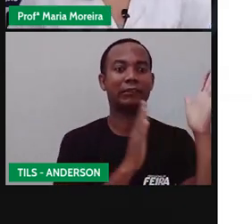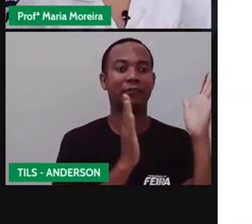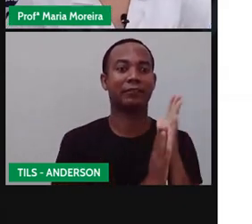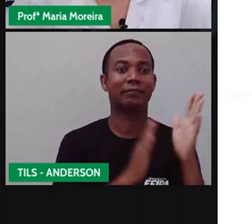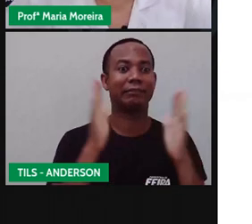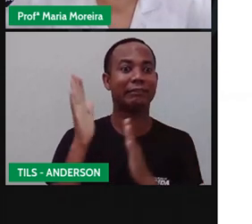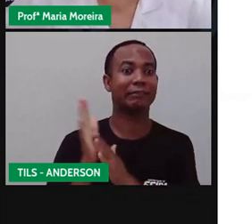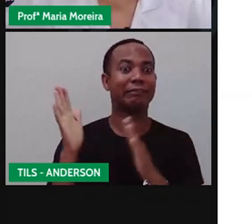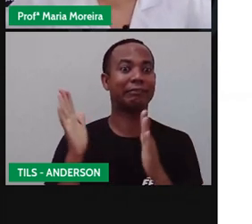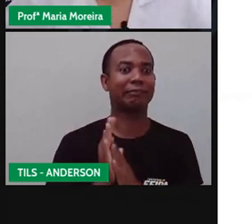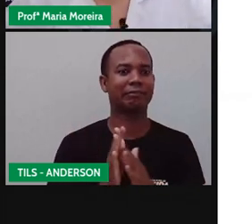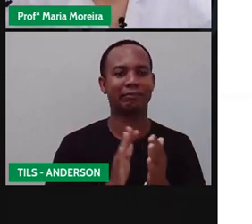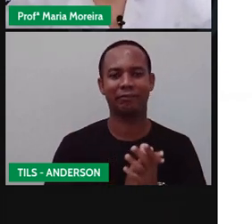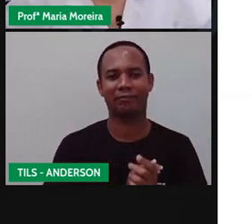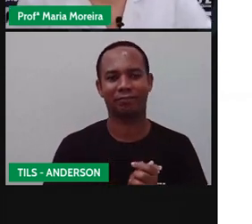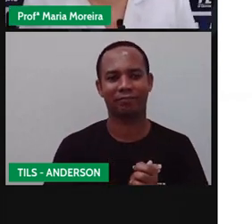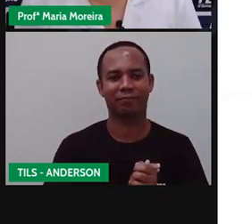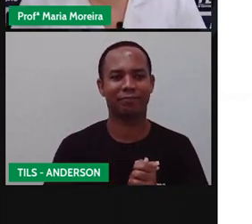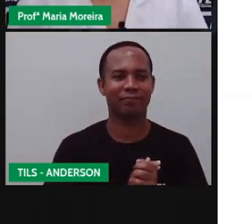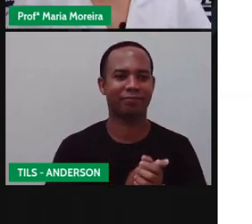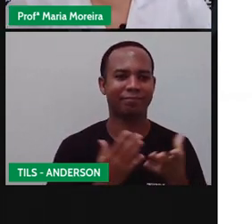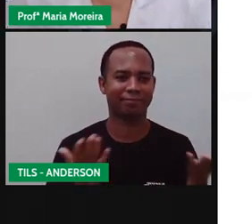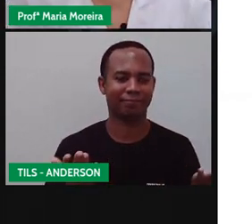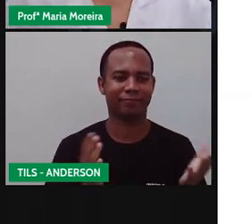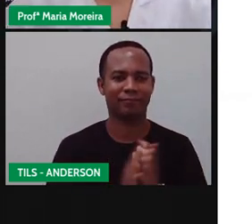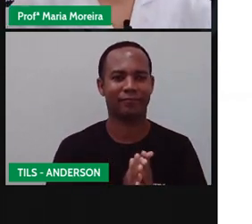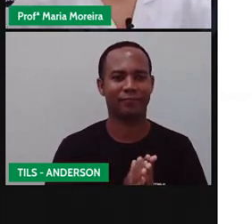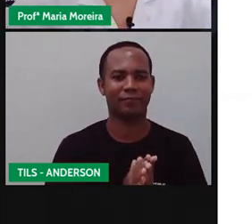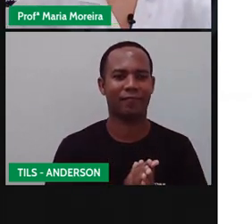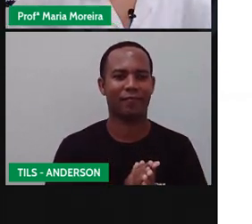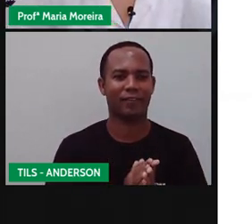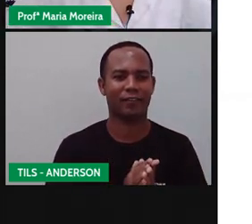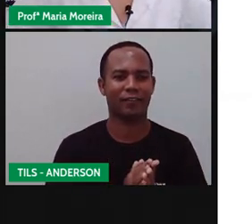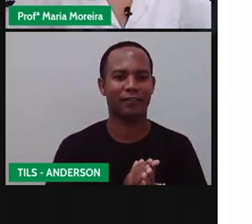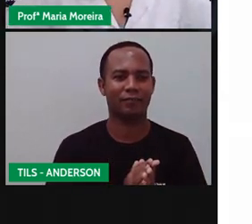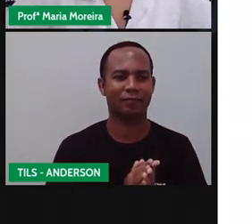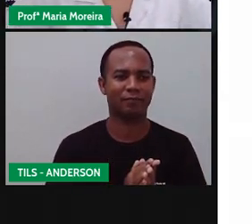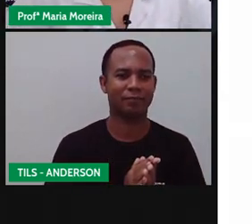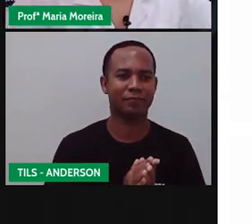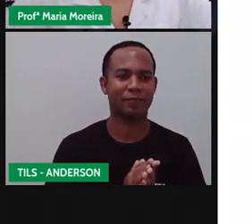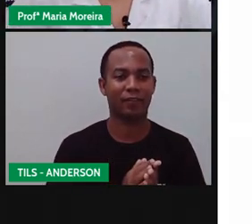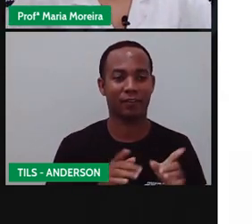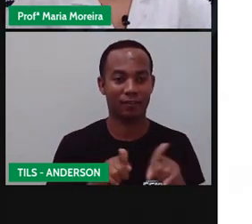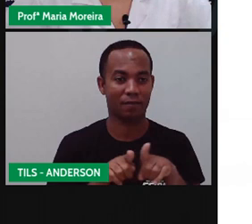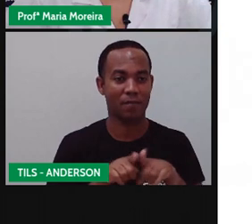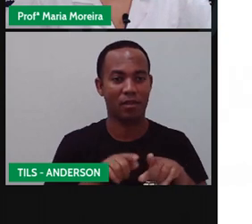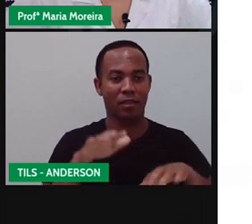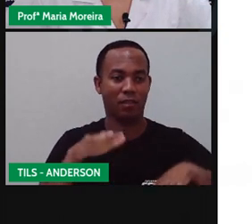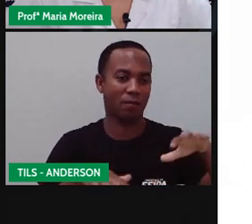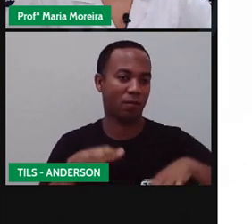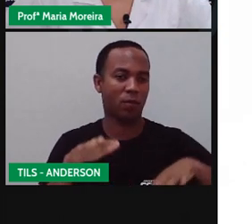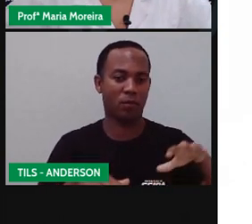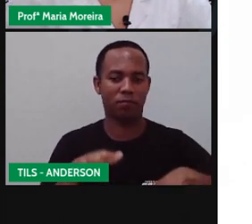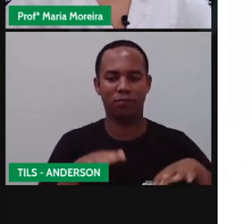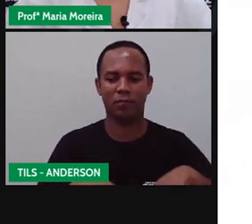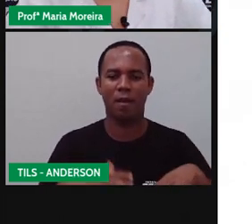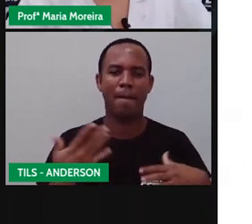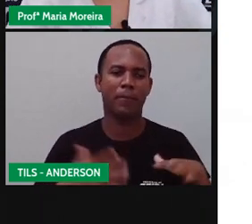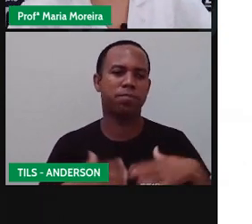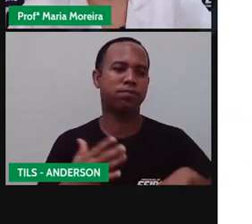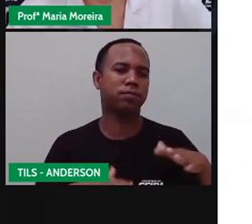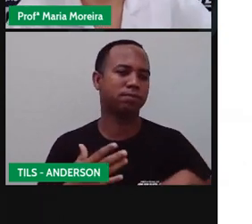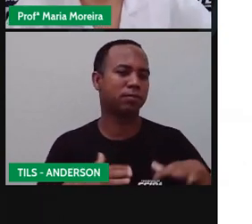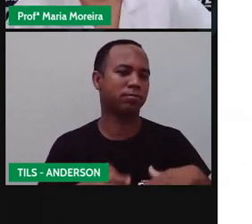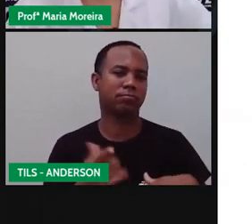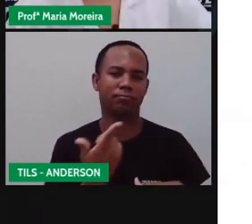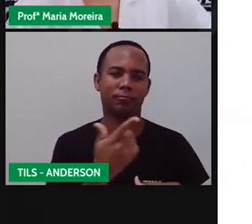Temos vizinhos, os vizinhos vão amar, os vizinhos de estúdio. E o quê? De tambor. Então, a Pró não vai imitar tambor, porque a percussão